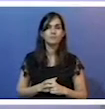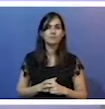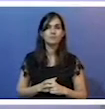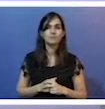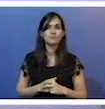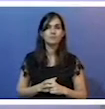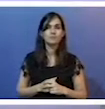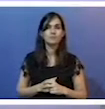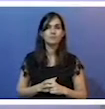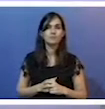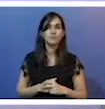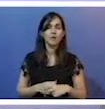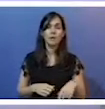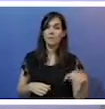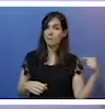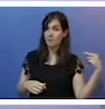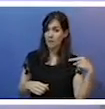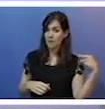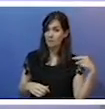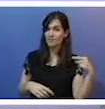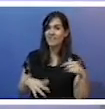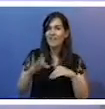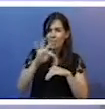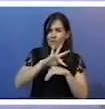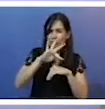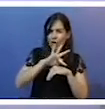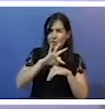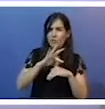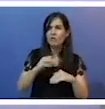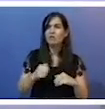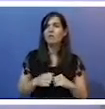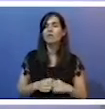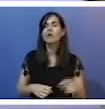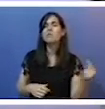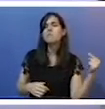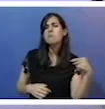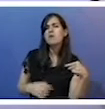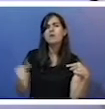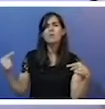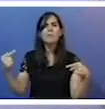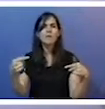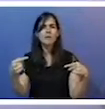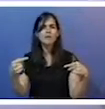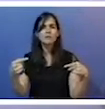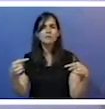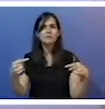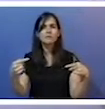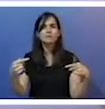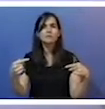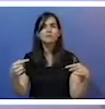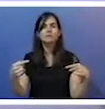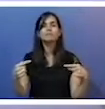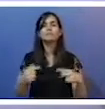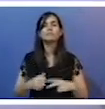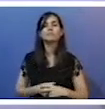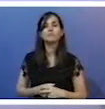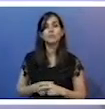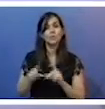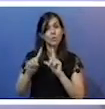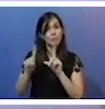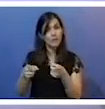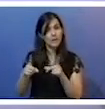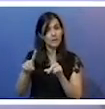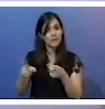e esse menos é da Fórmula coloco menos três aqui entre parentes que negativo